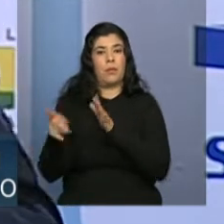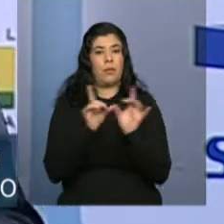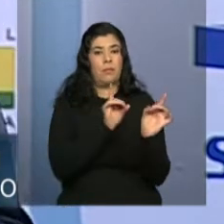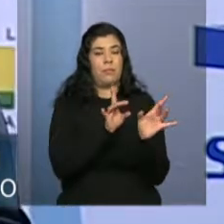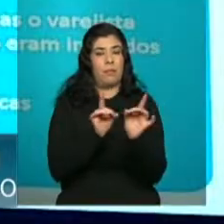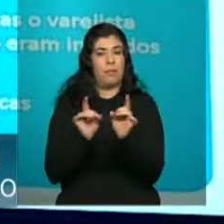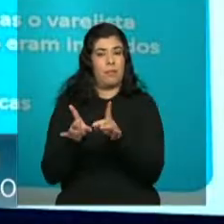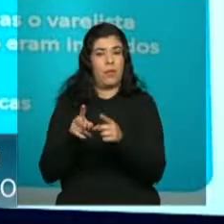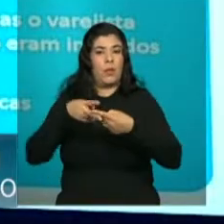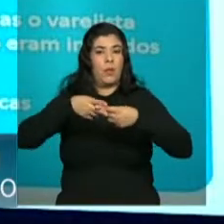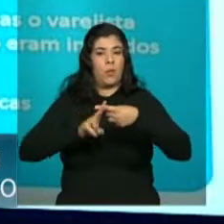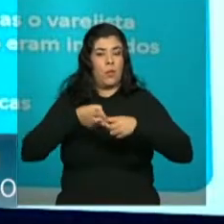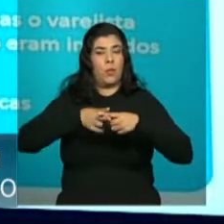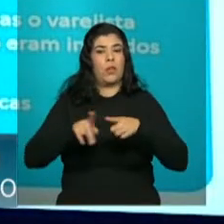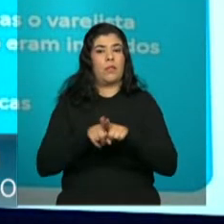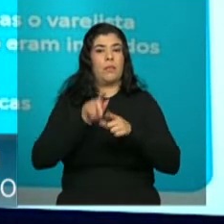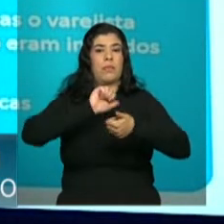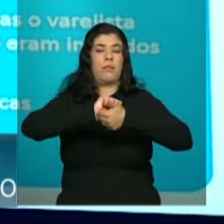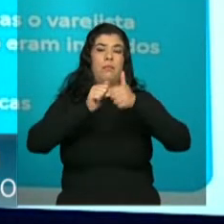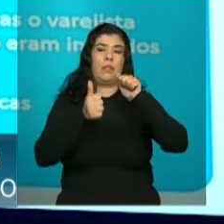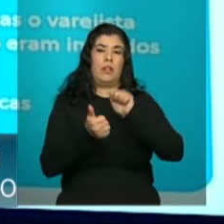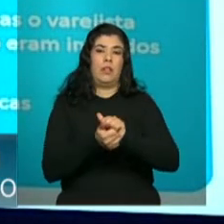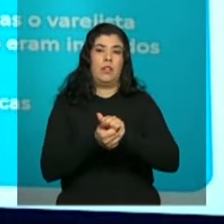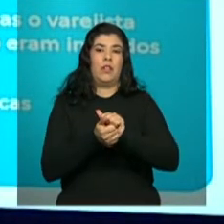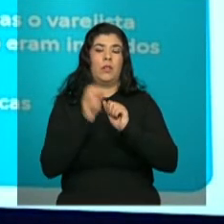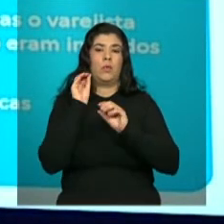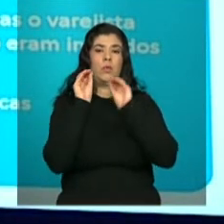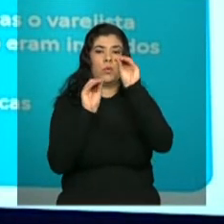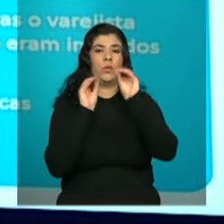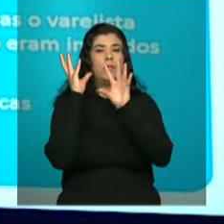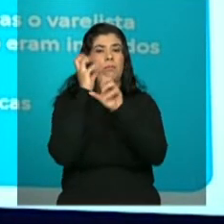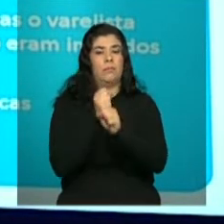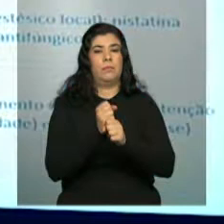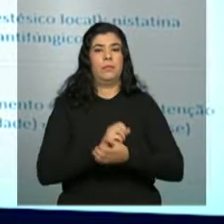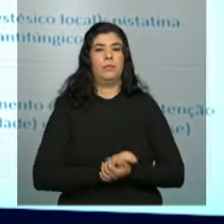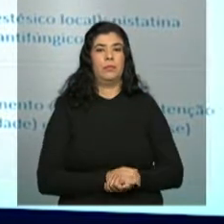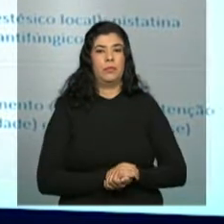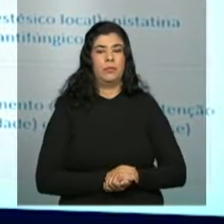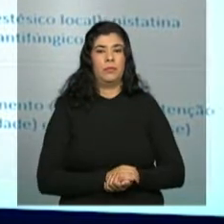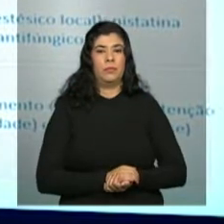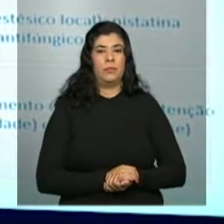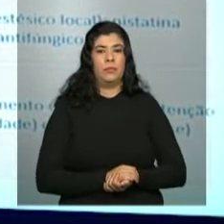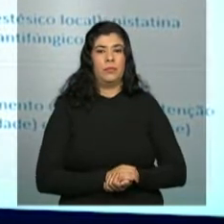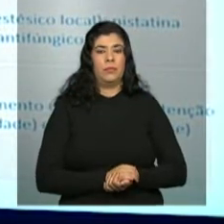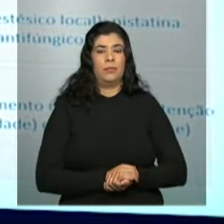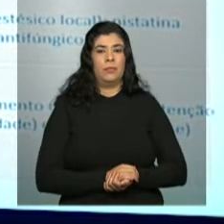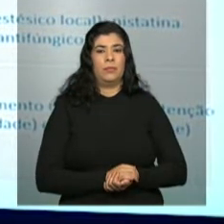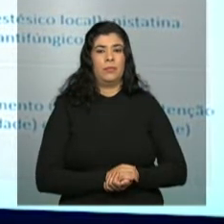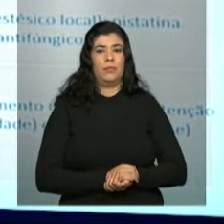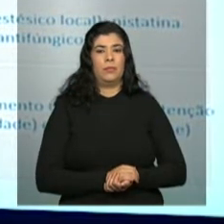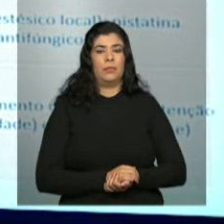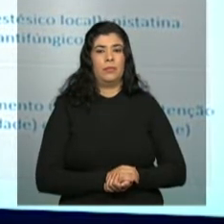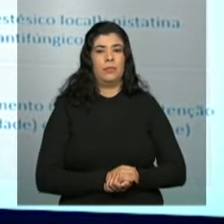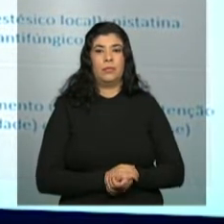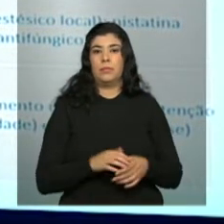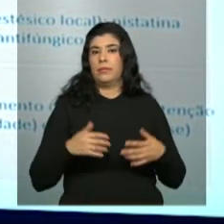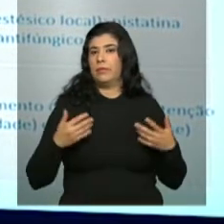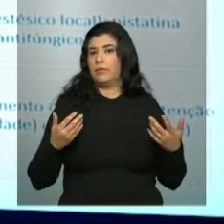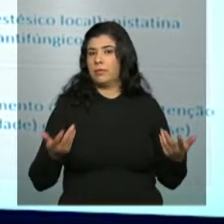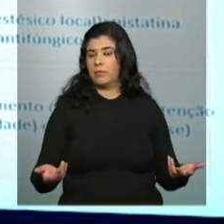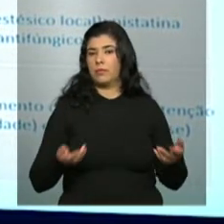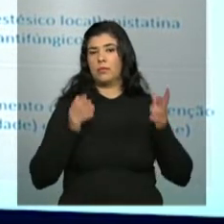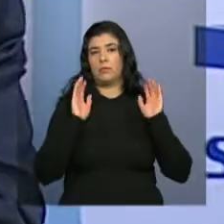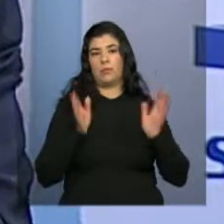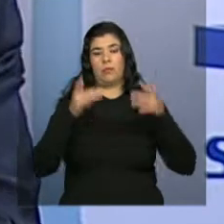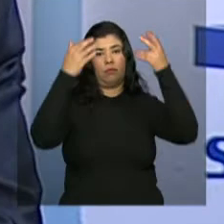nível de ajuste como a gente vai ver quando aplica essa e Fini pode passar É a lógica não é como a gente